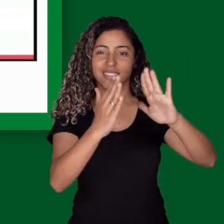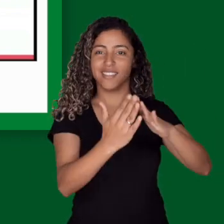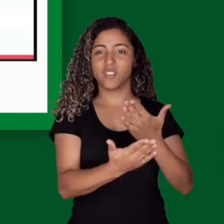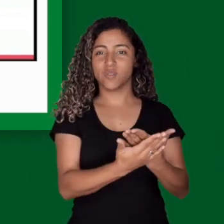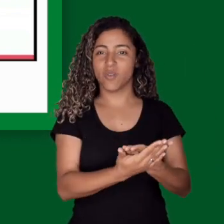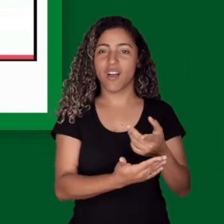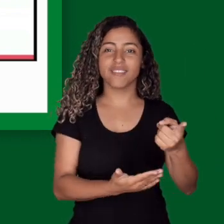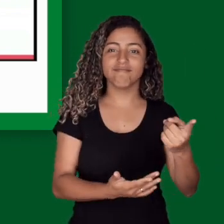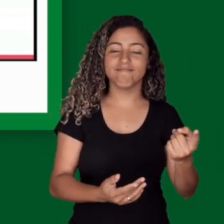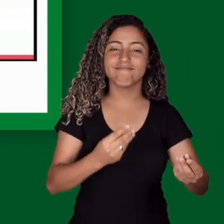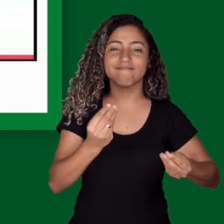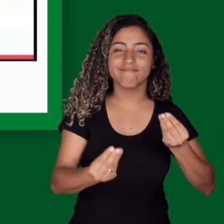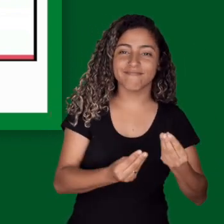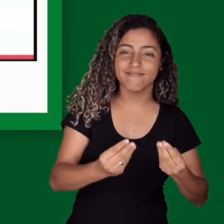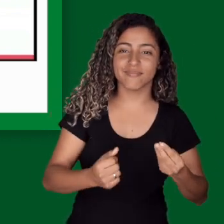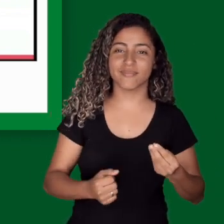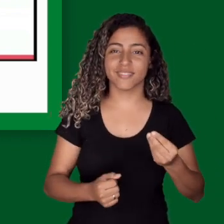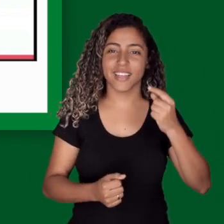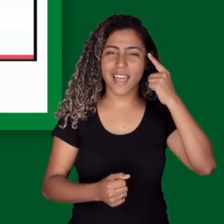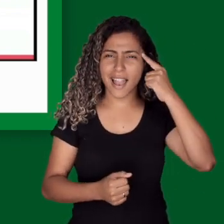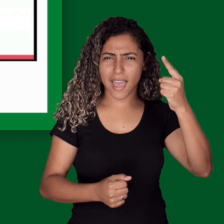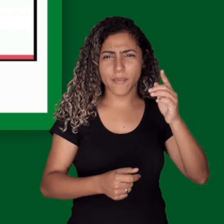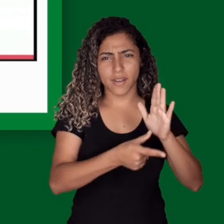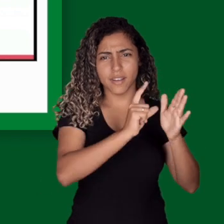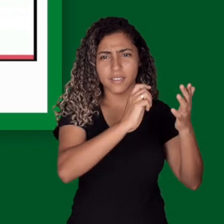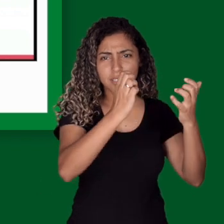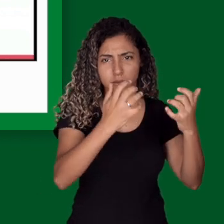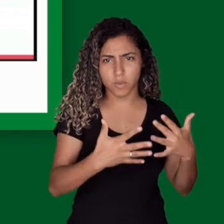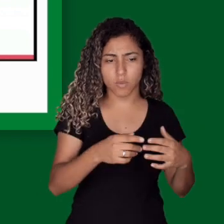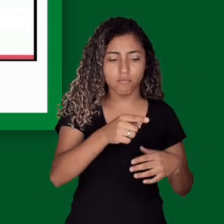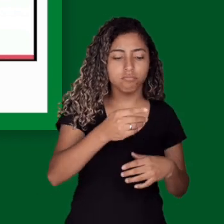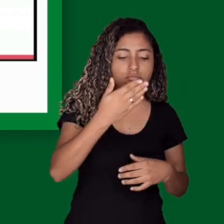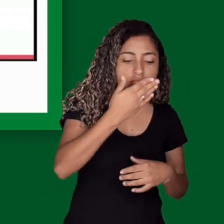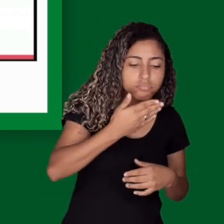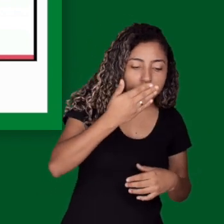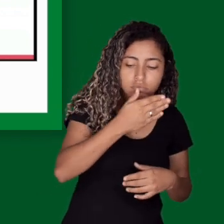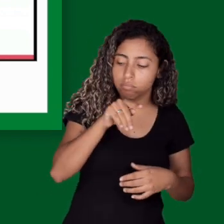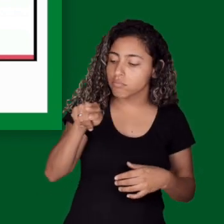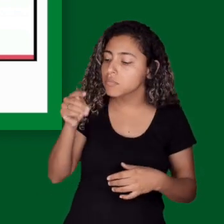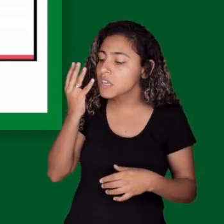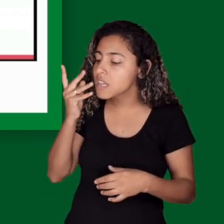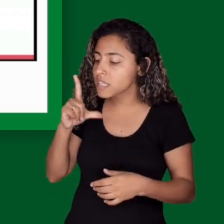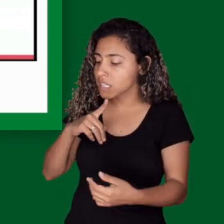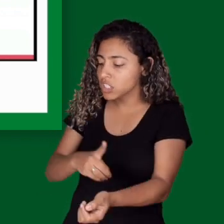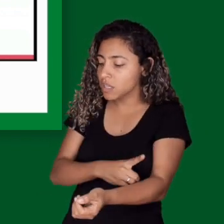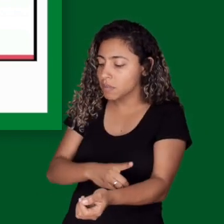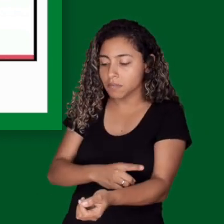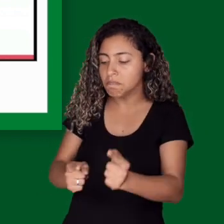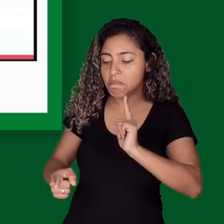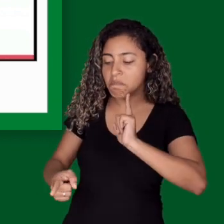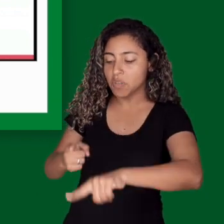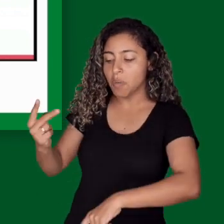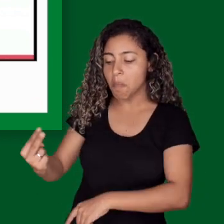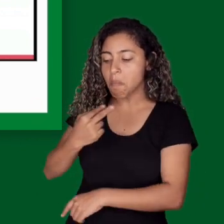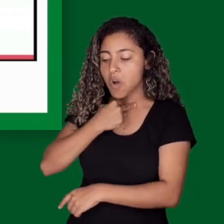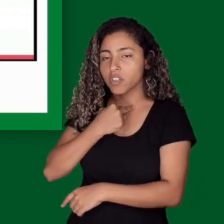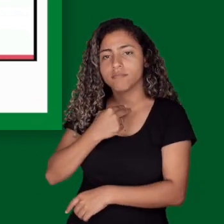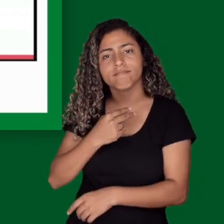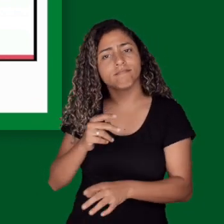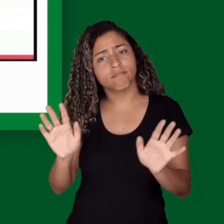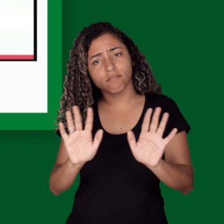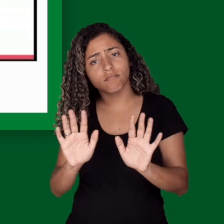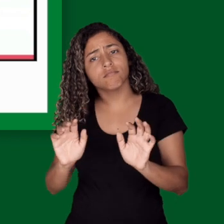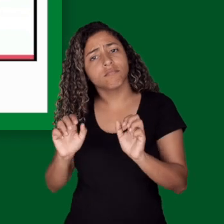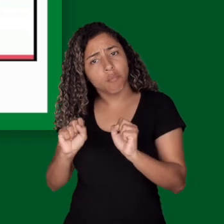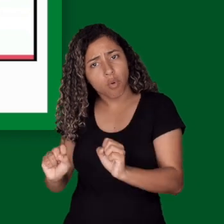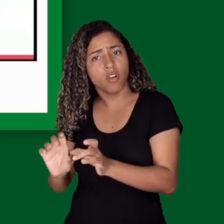como proceder? Como nós vimos, o açúcar e os alimentos com açúcar não precisam ser proibidos, né, pelas crianças com diabetes,